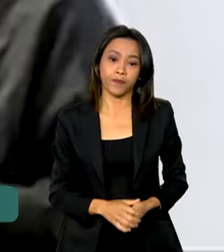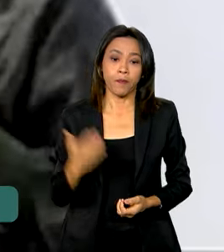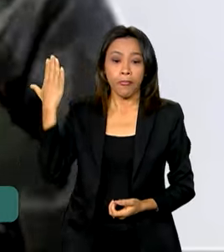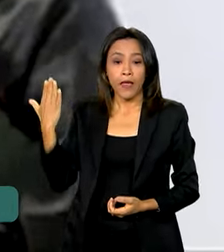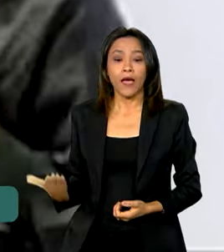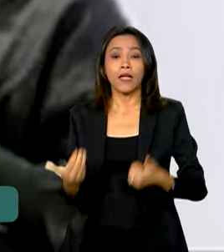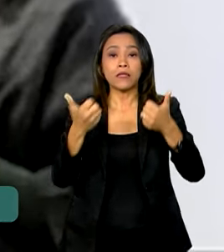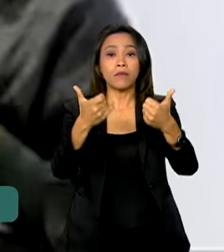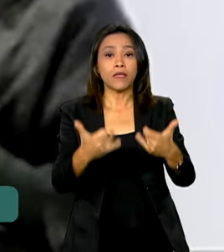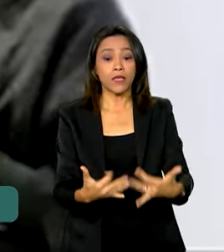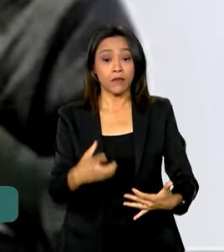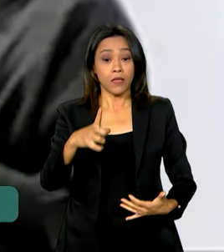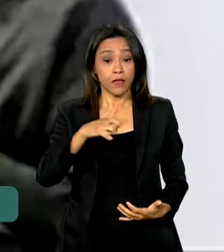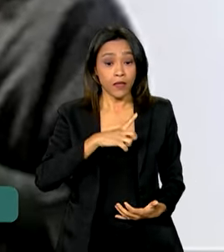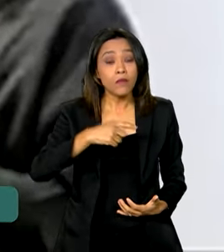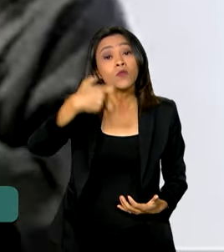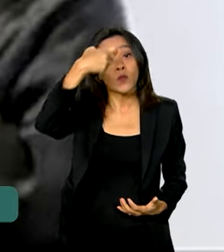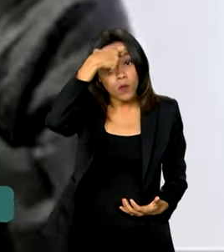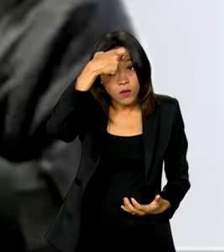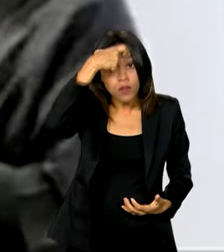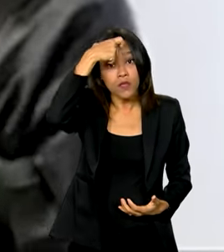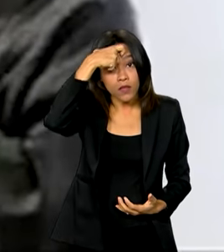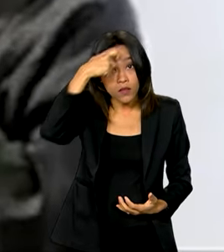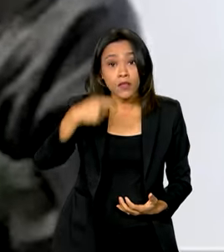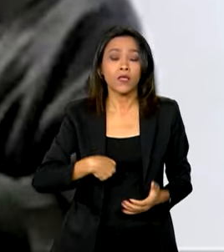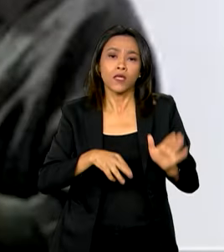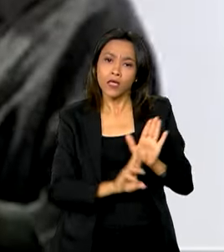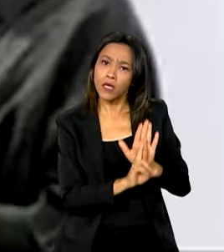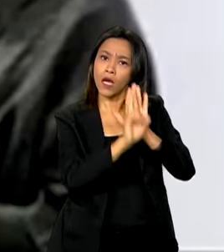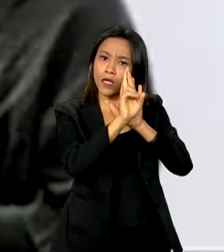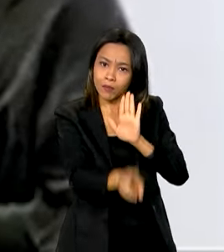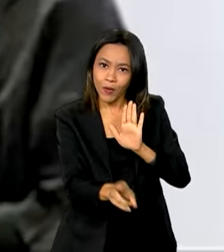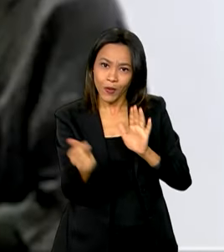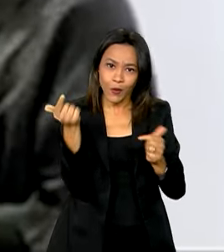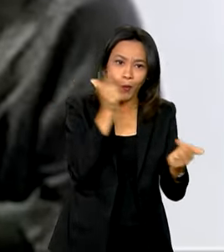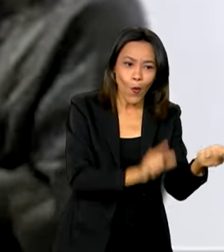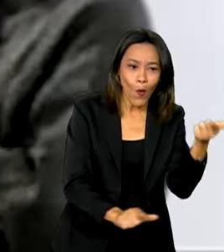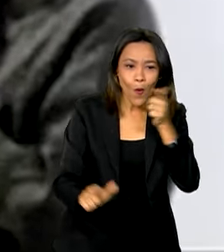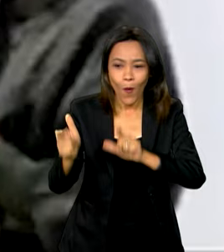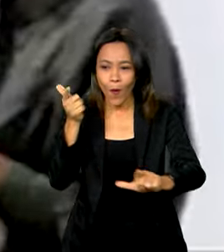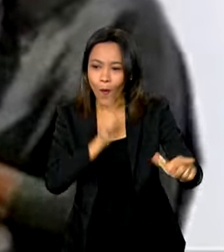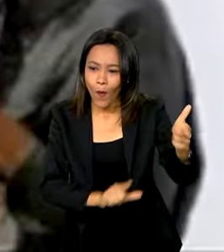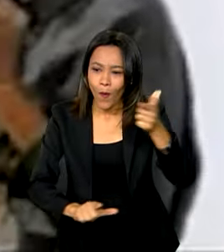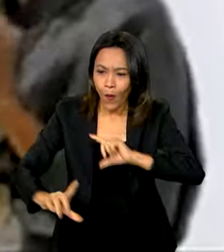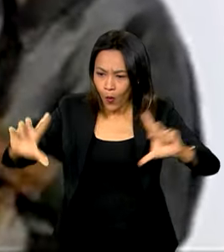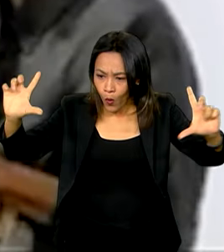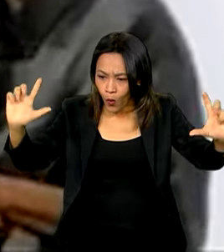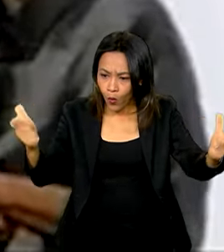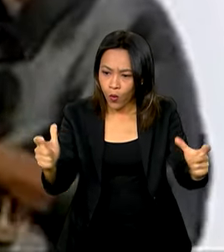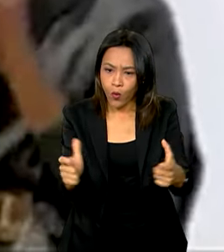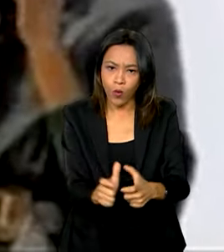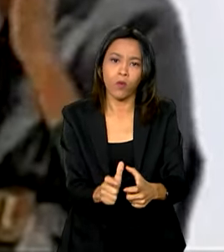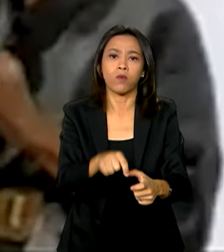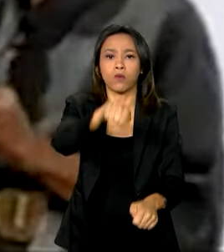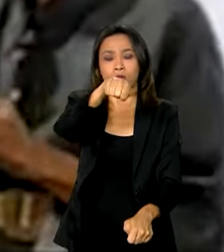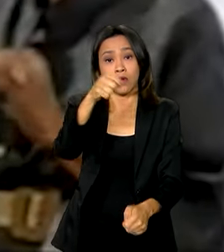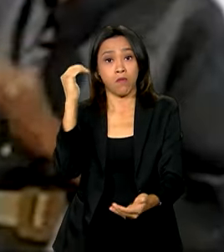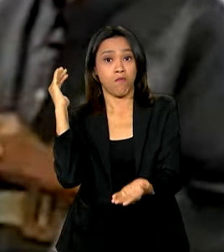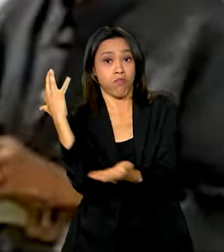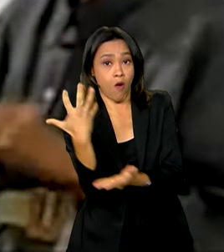consciência e muita consciência de que os resultados que estamos alcançando, de ter reduzido o desmatamento